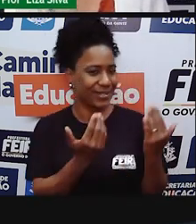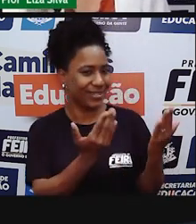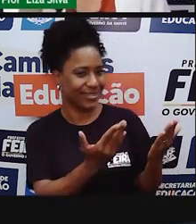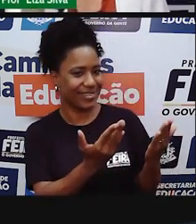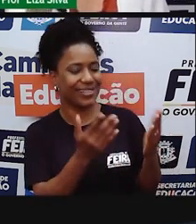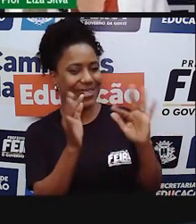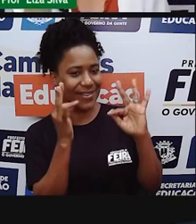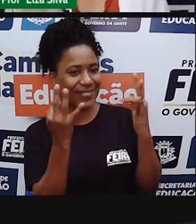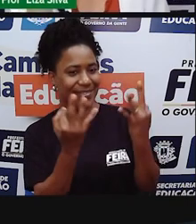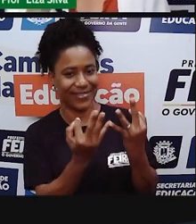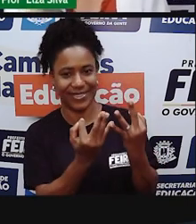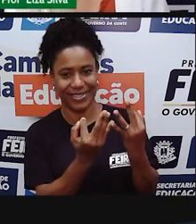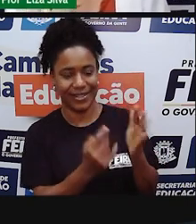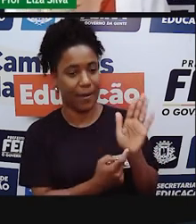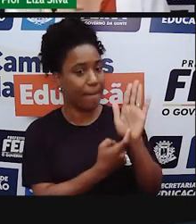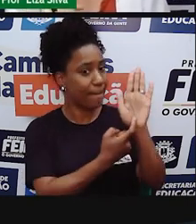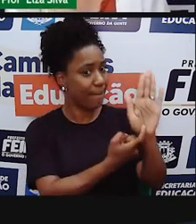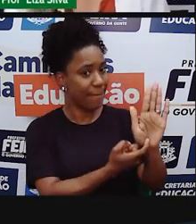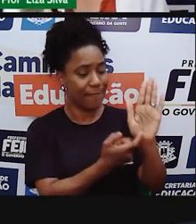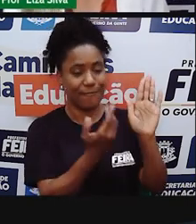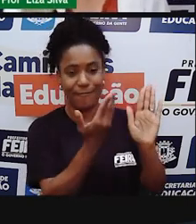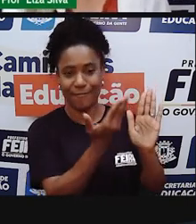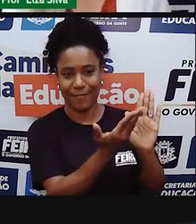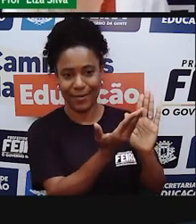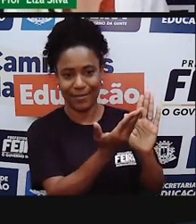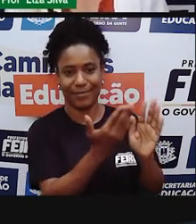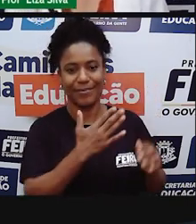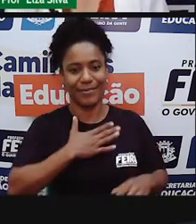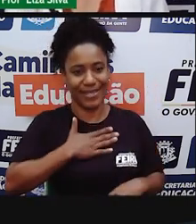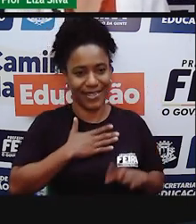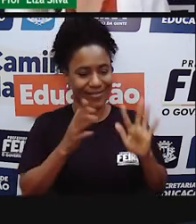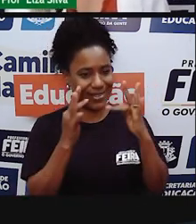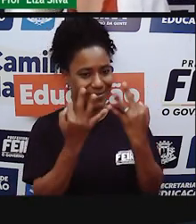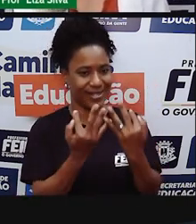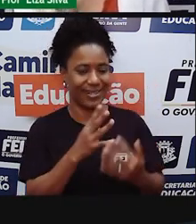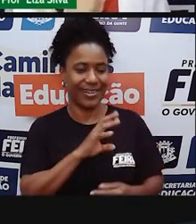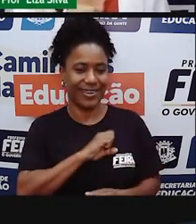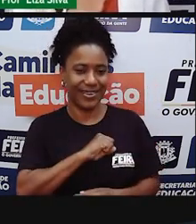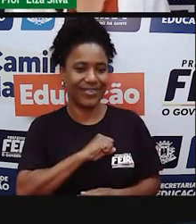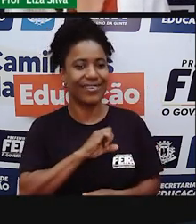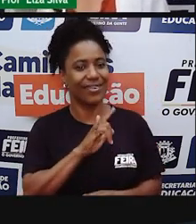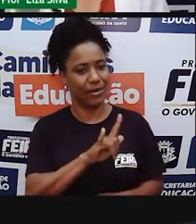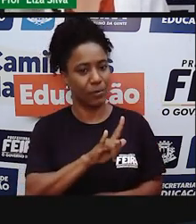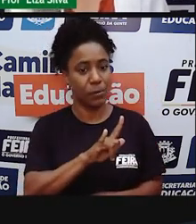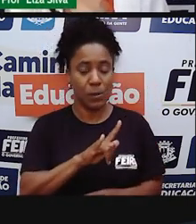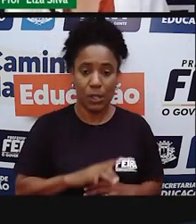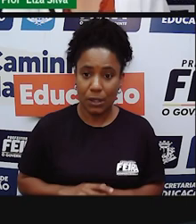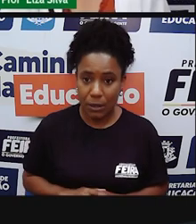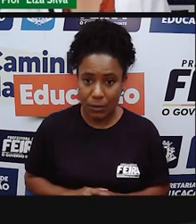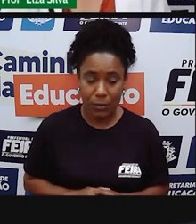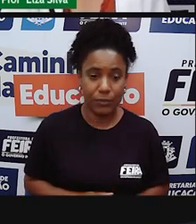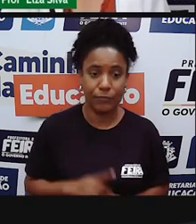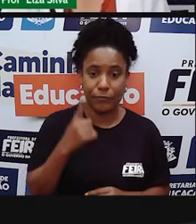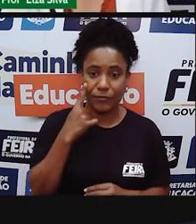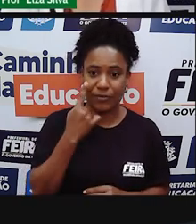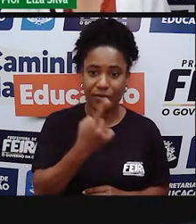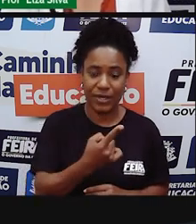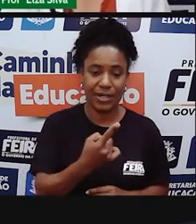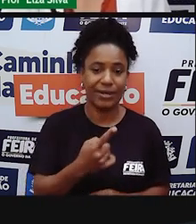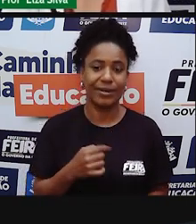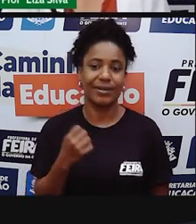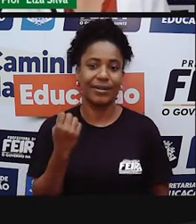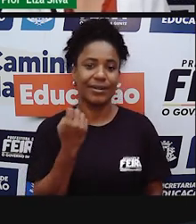dele. Essa é minha família. Eu a amo. Lembrando mais uma vez que ele utiliza o